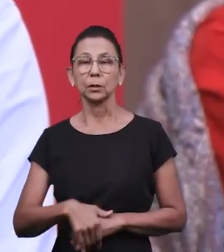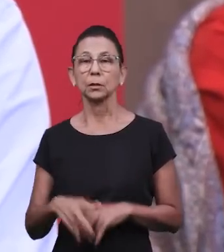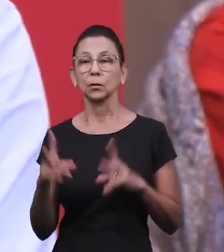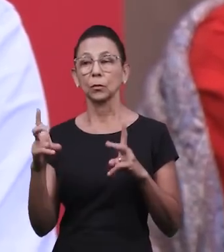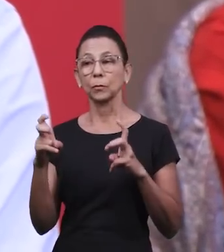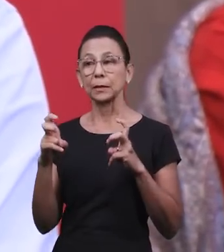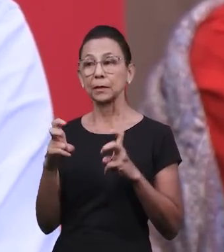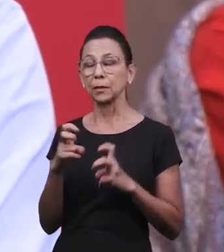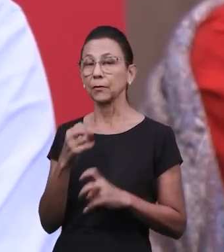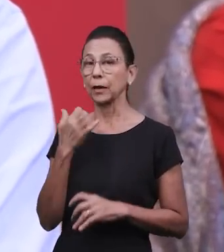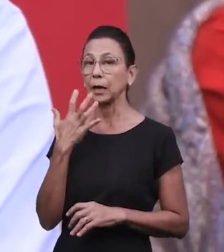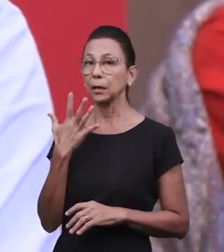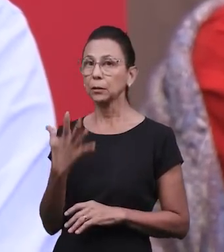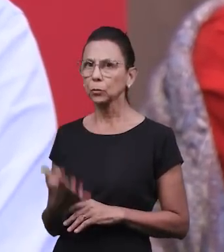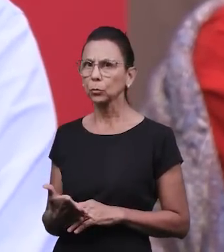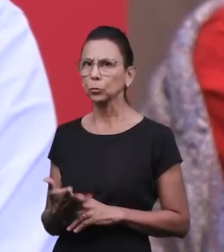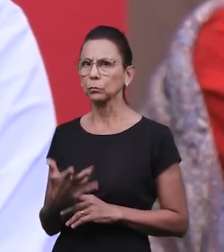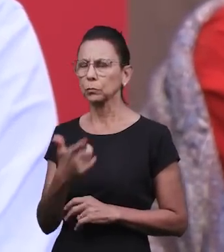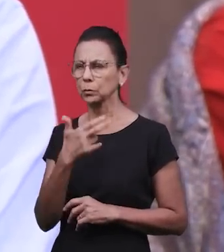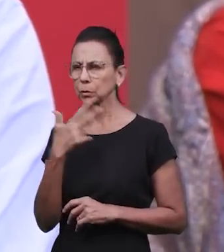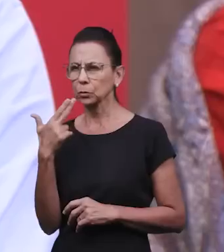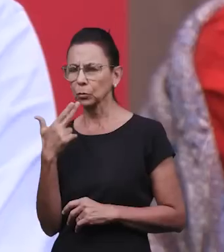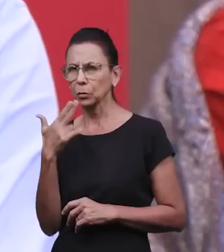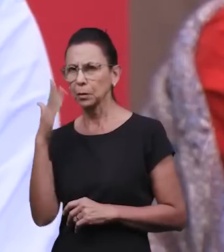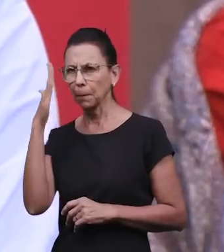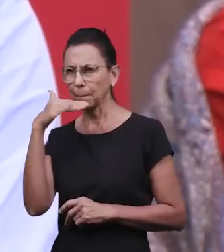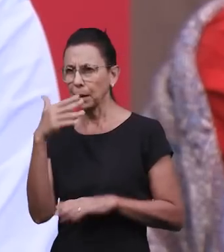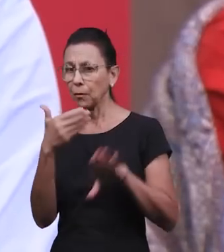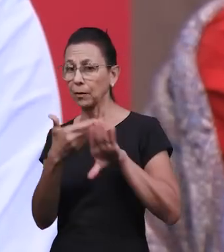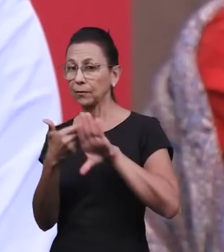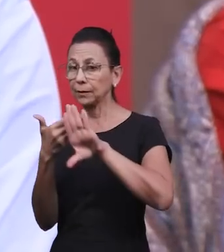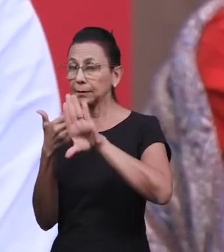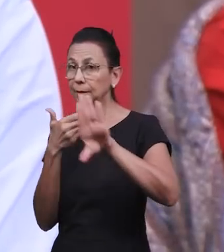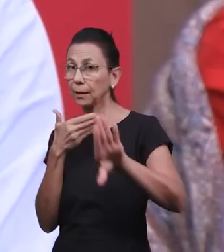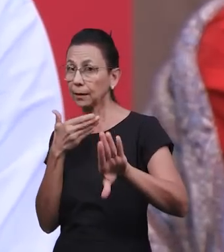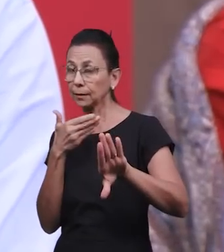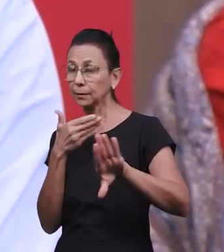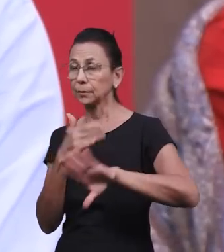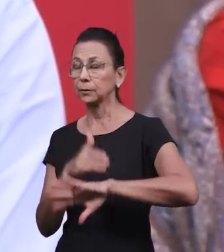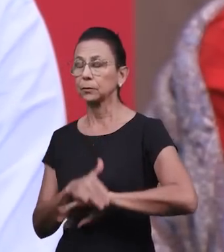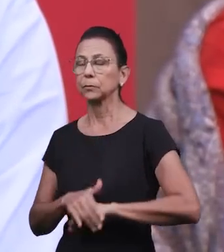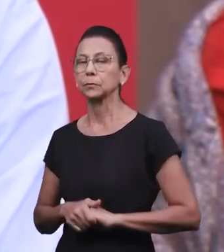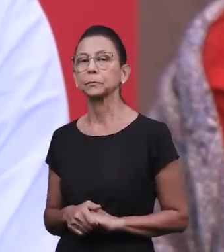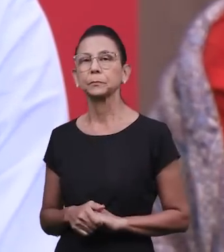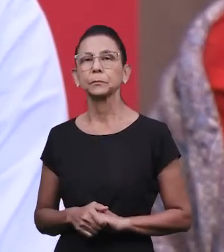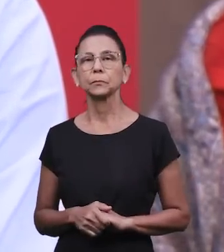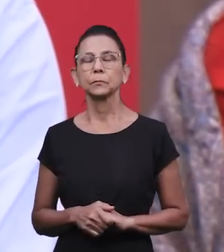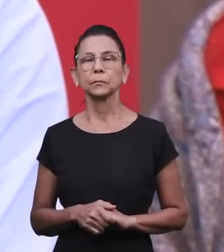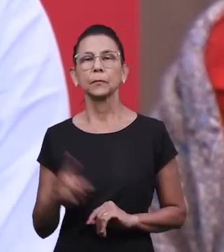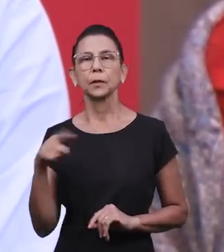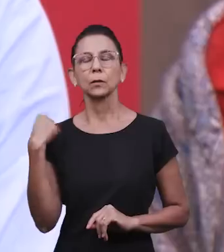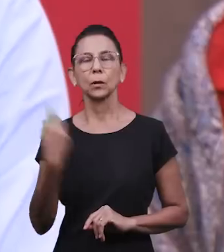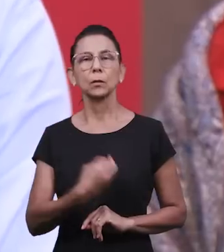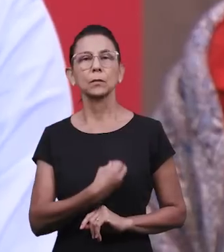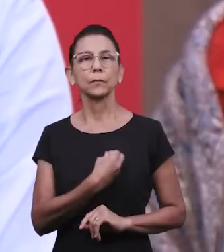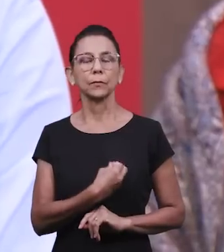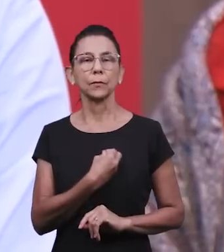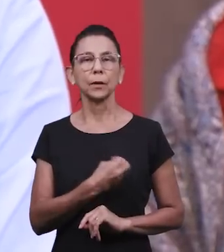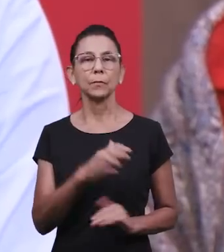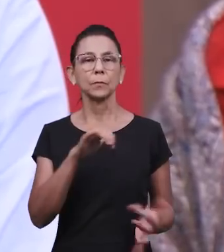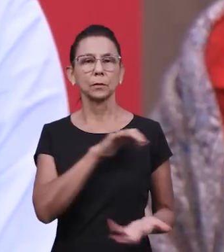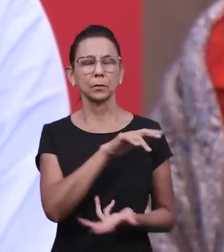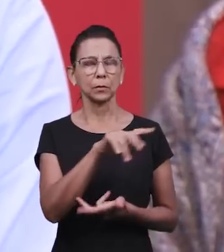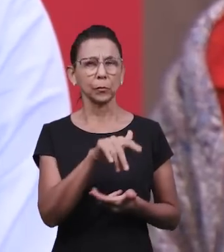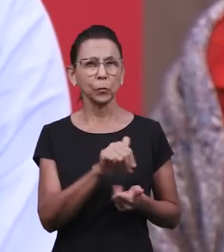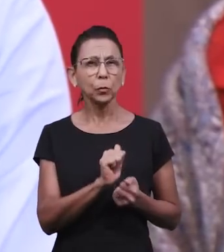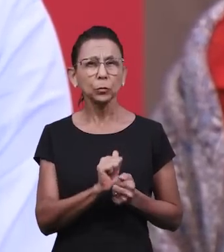e afastai-vos de toda a aparência do mal. Mas no mundo em que nós vivemos, nós estamos participando muito das redes